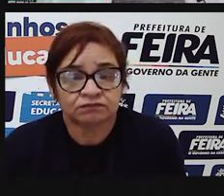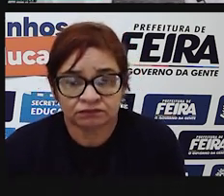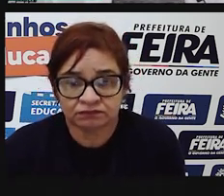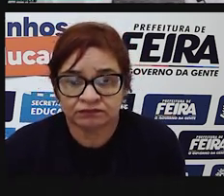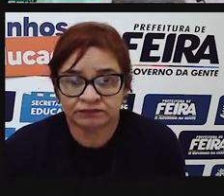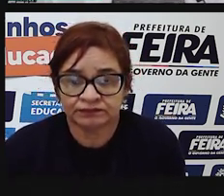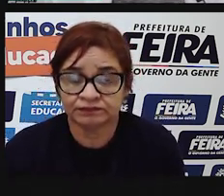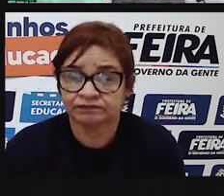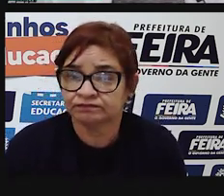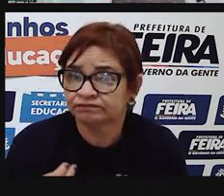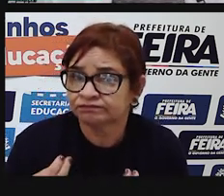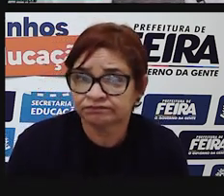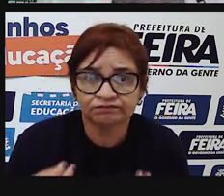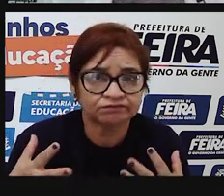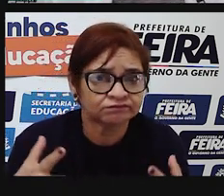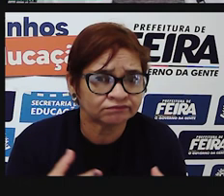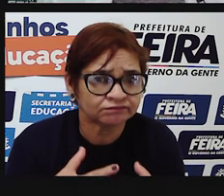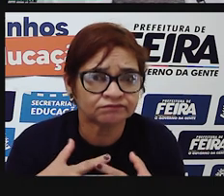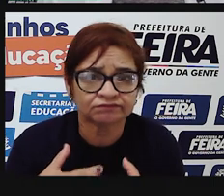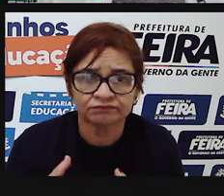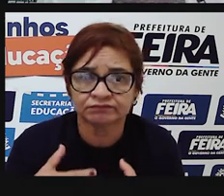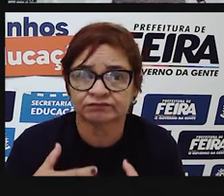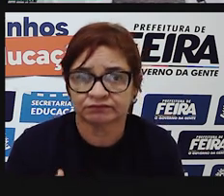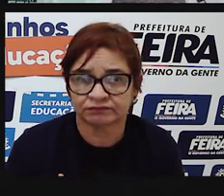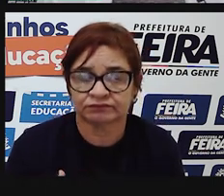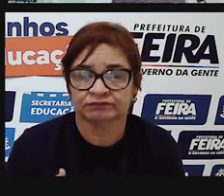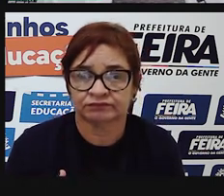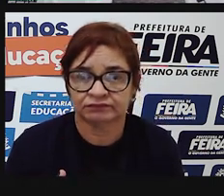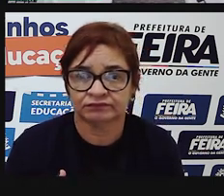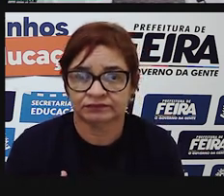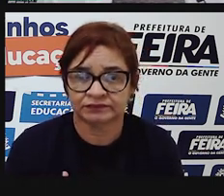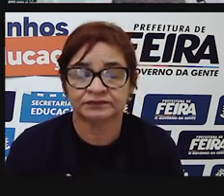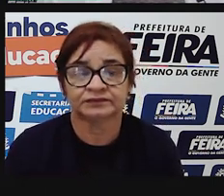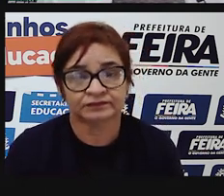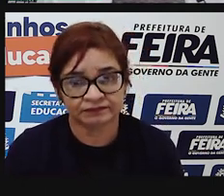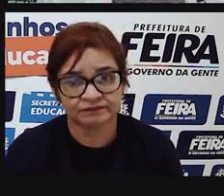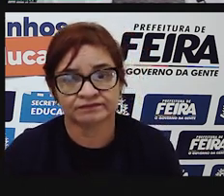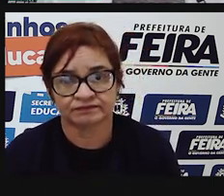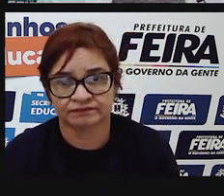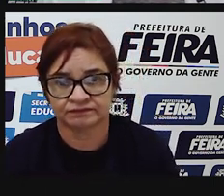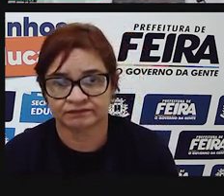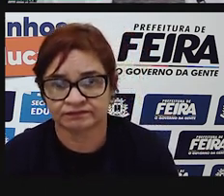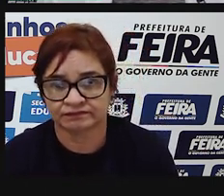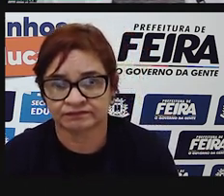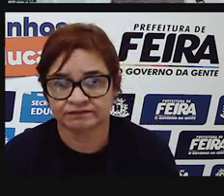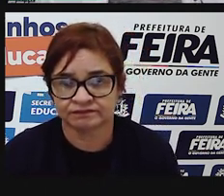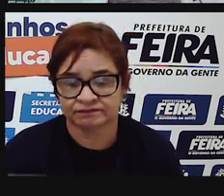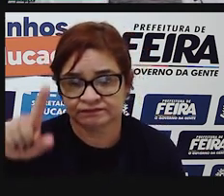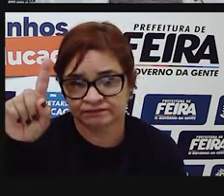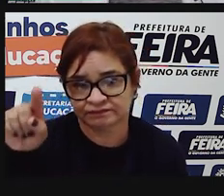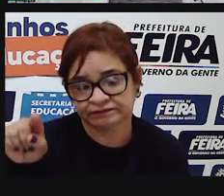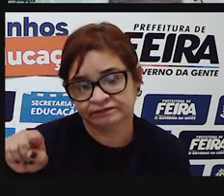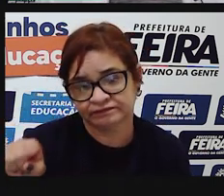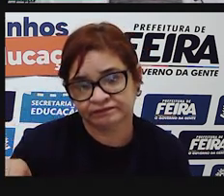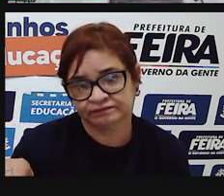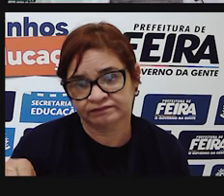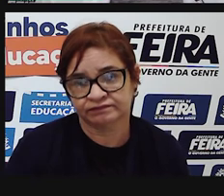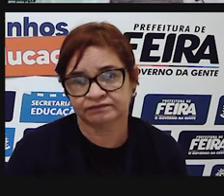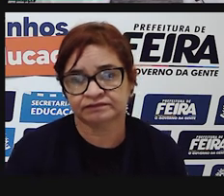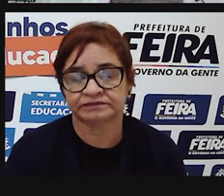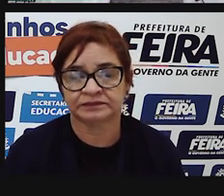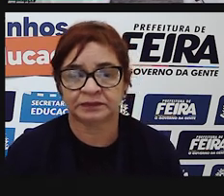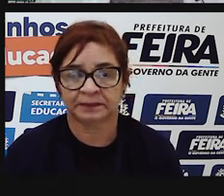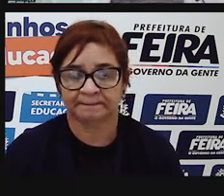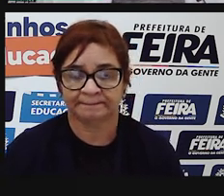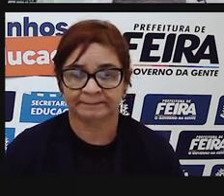Olha quanta confusão. A interjeição, lá de ó, o ó, interjeição, não é?